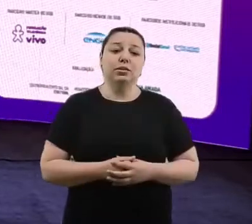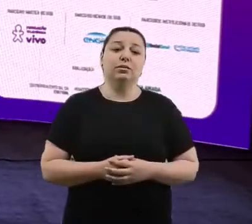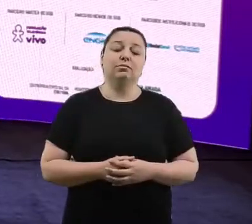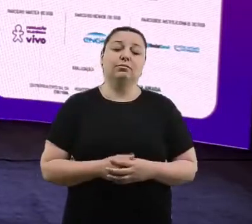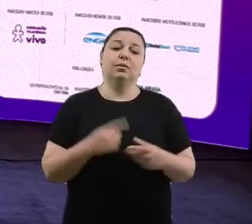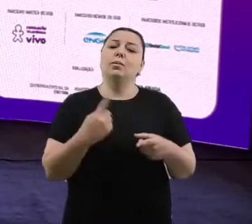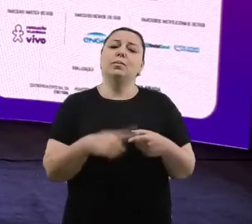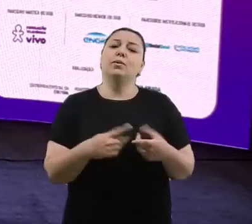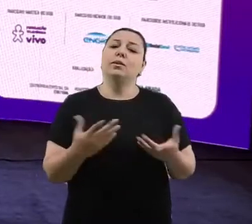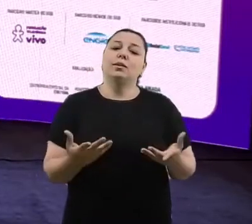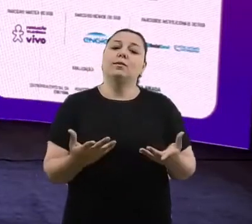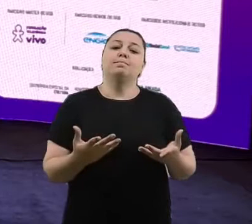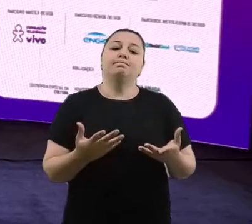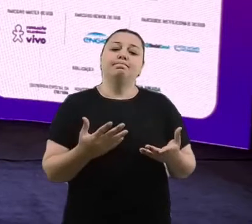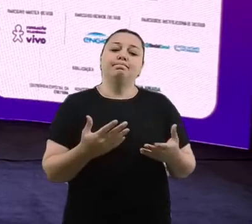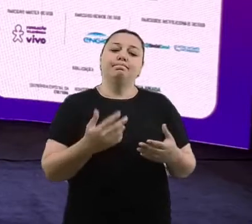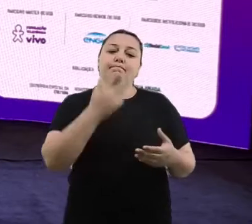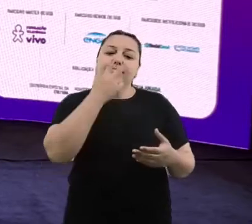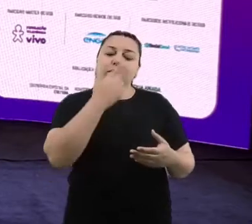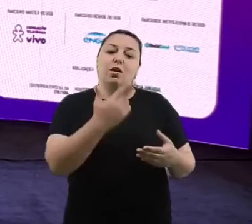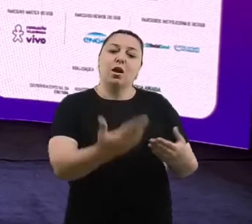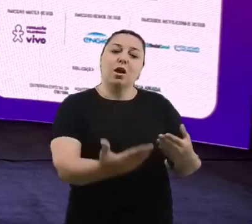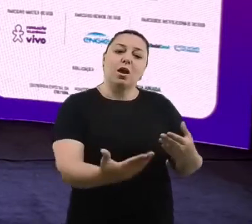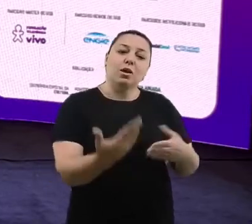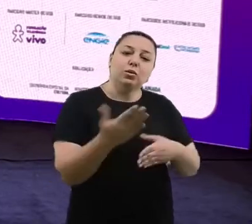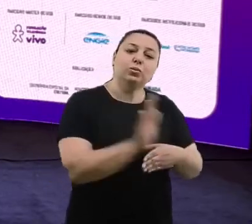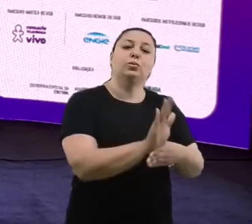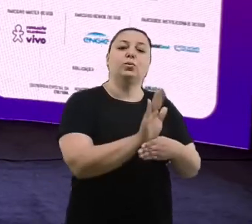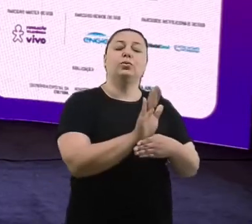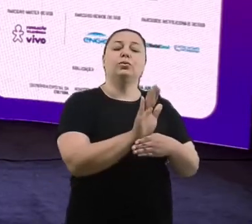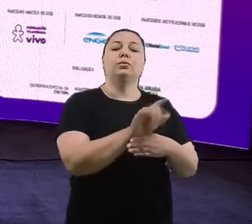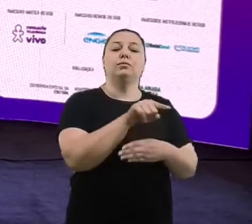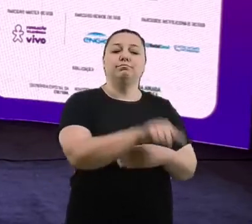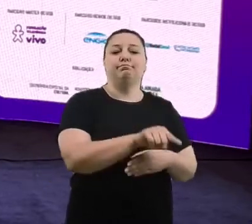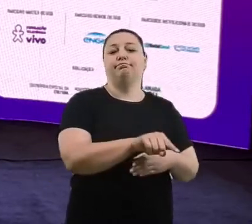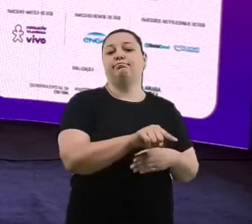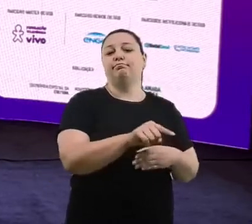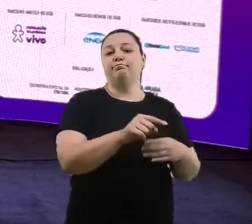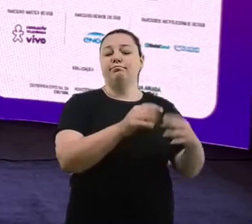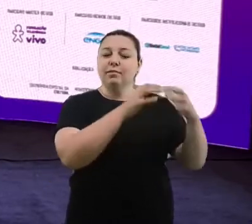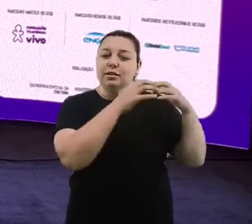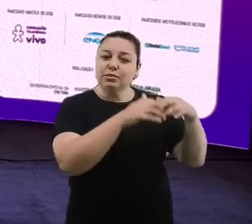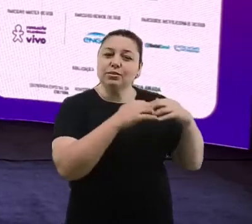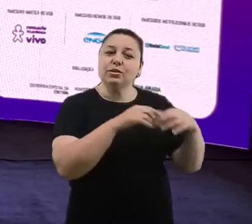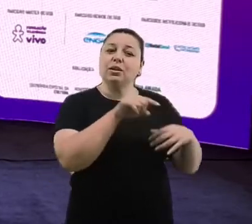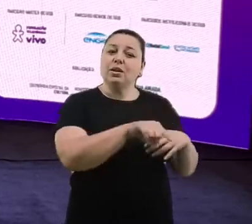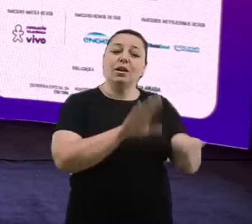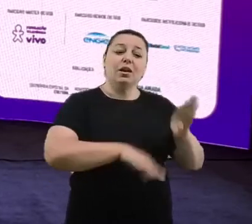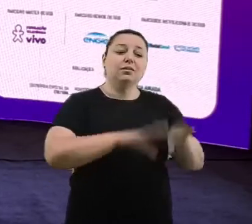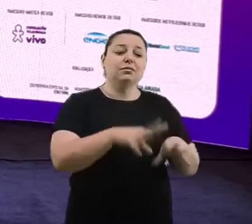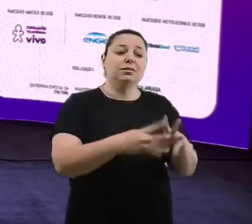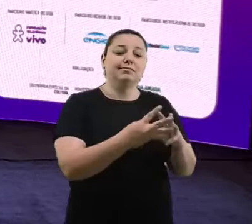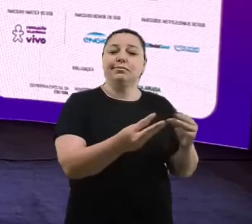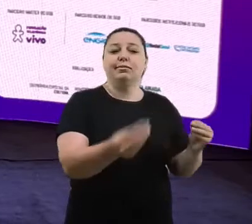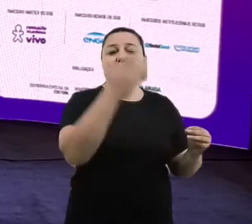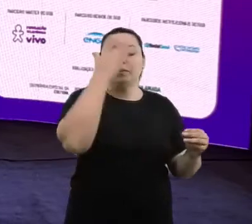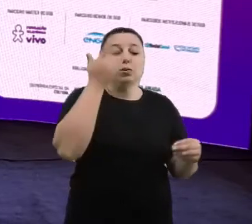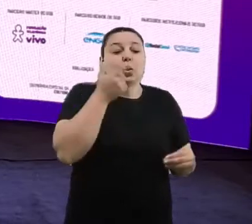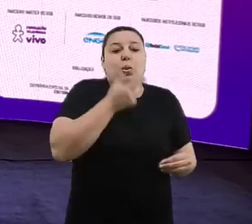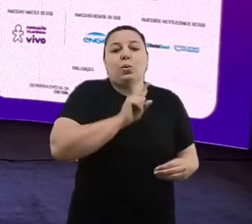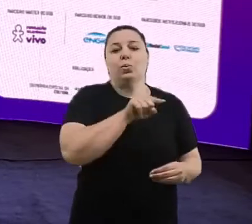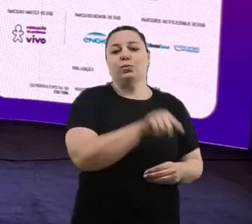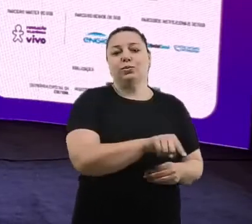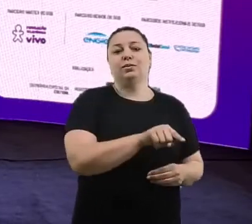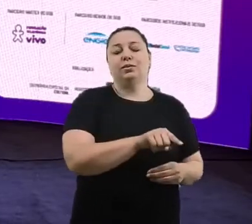o atendimento para a saúde mental, ele é escasso e inacessível para uma grande parte das pessoas. E agora estamos nós